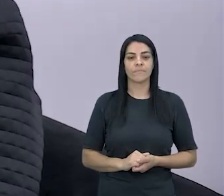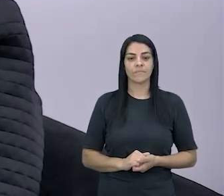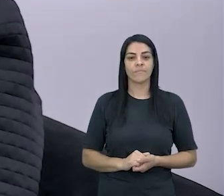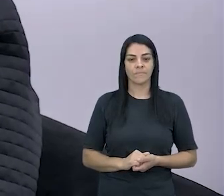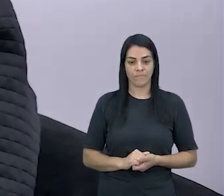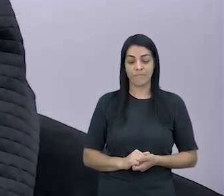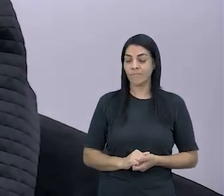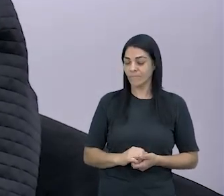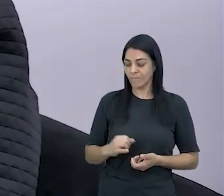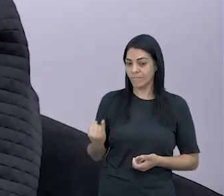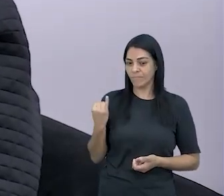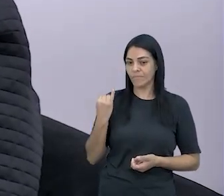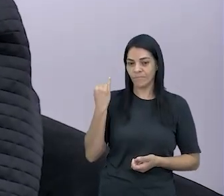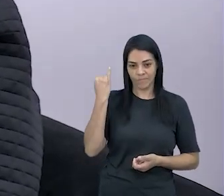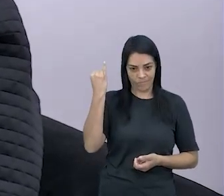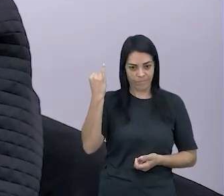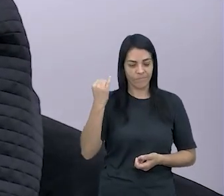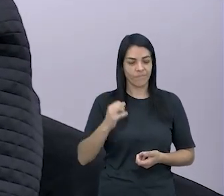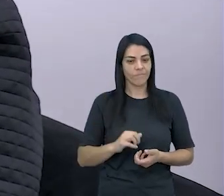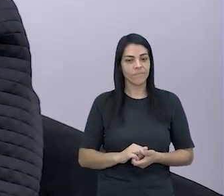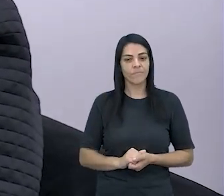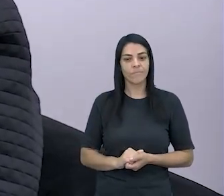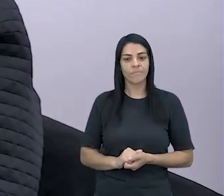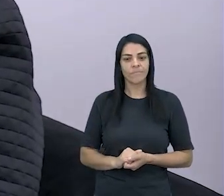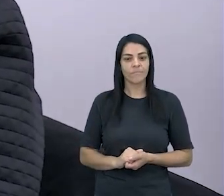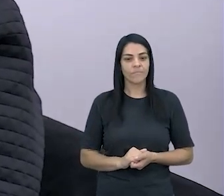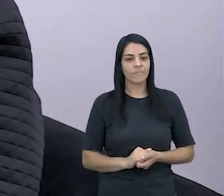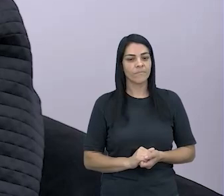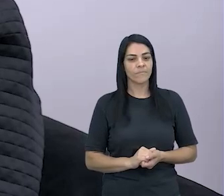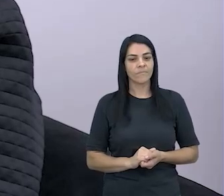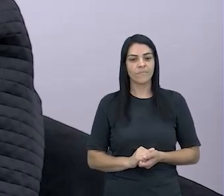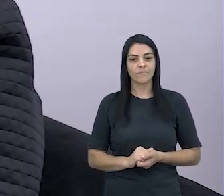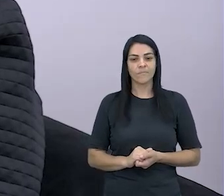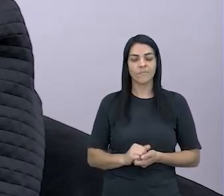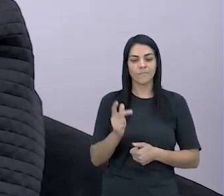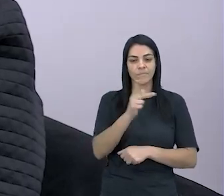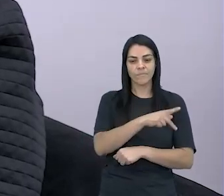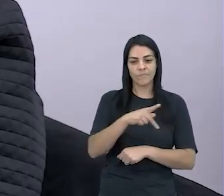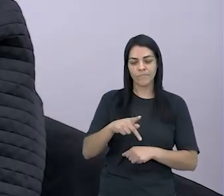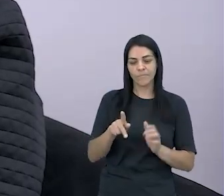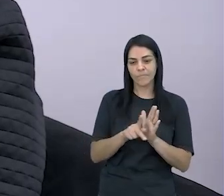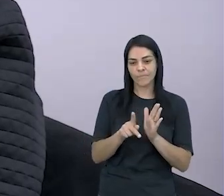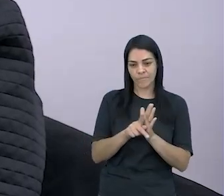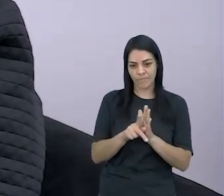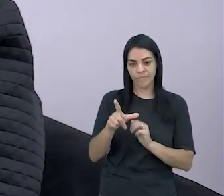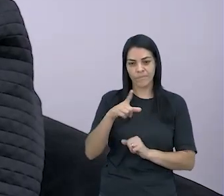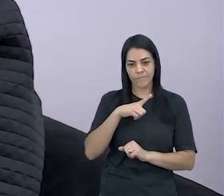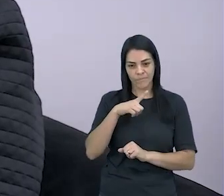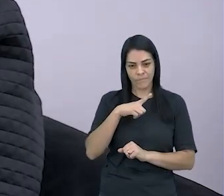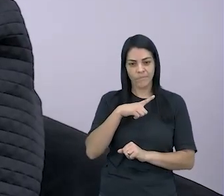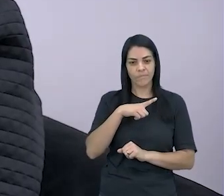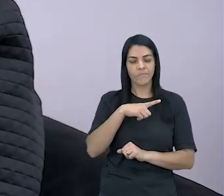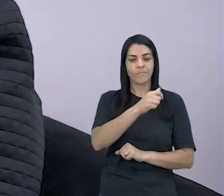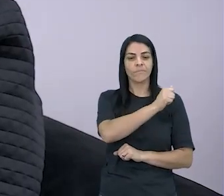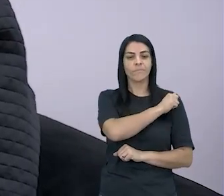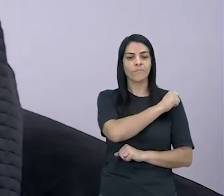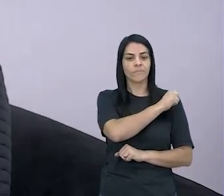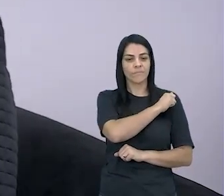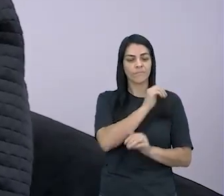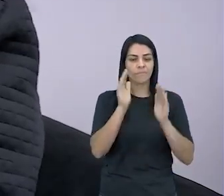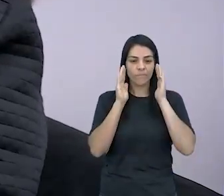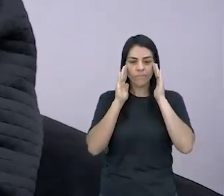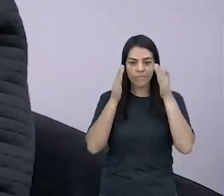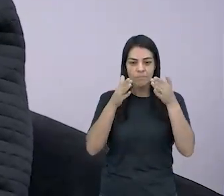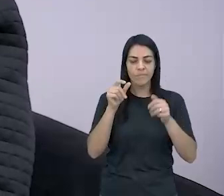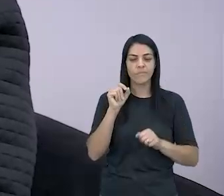E é importante isso aí para os professores que têm alunos, né, voltados,